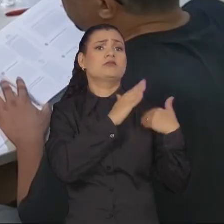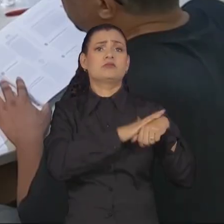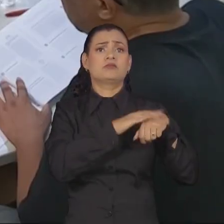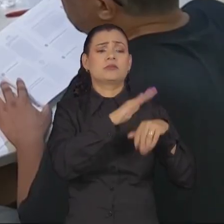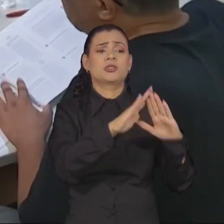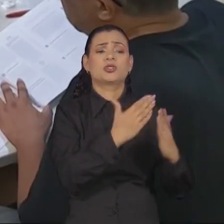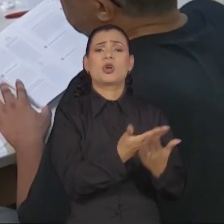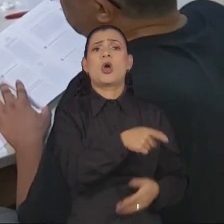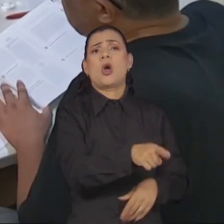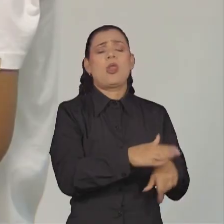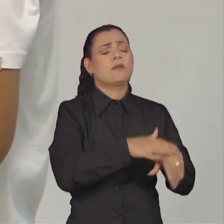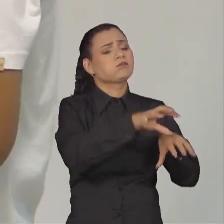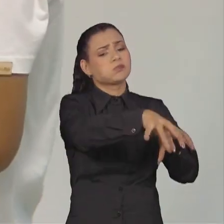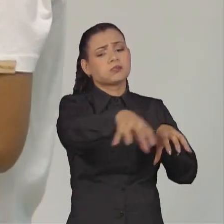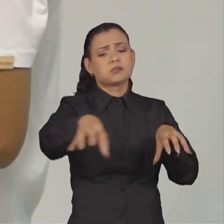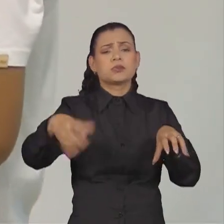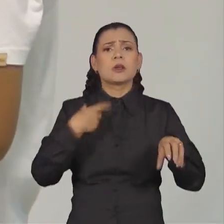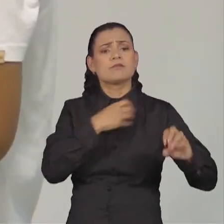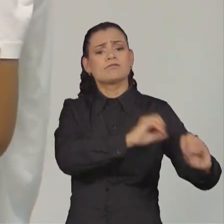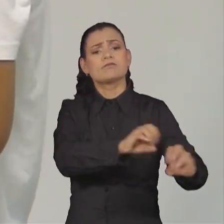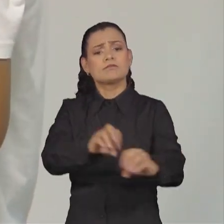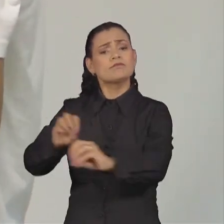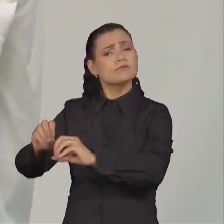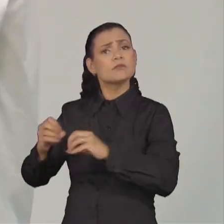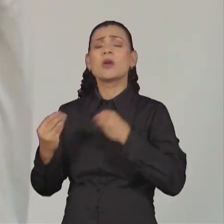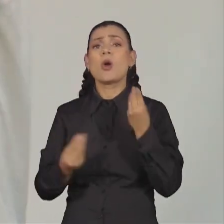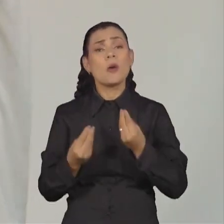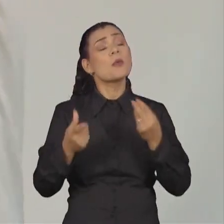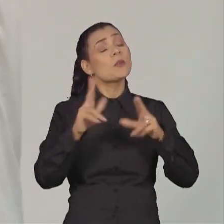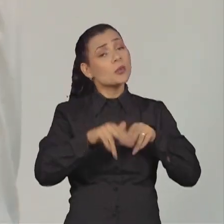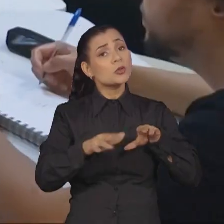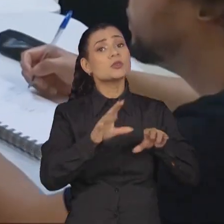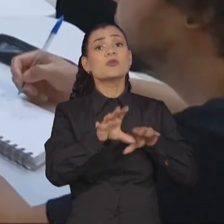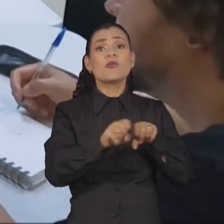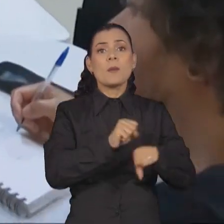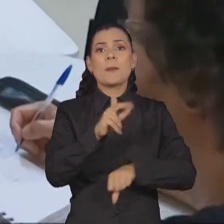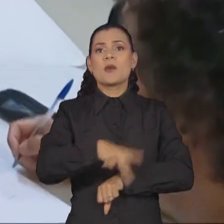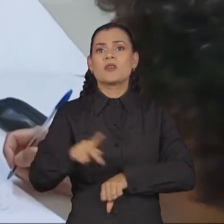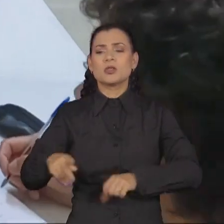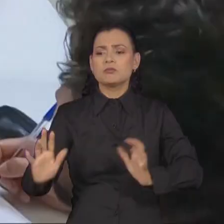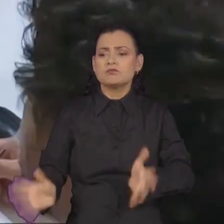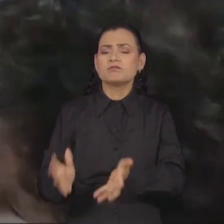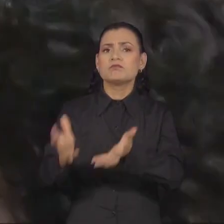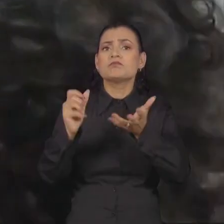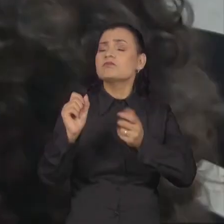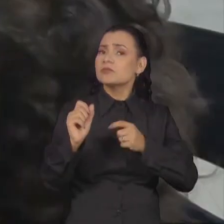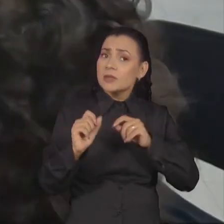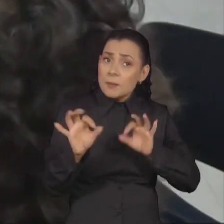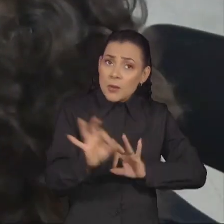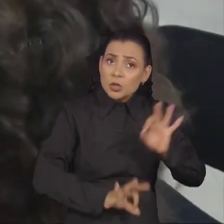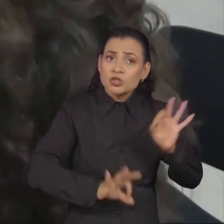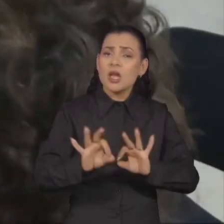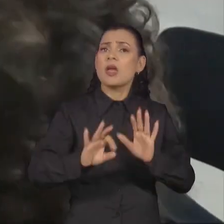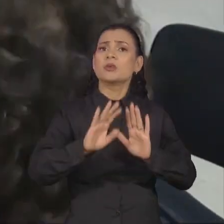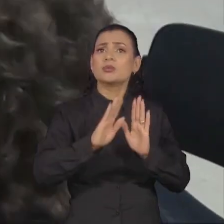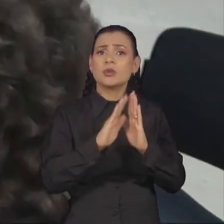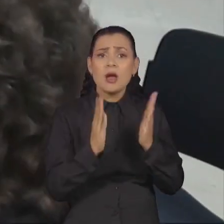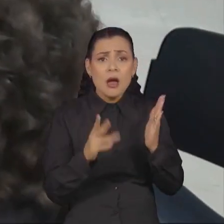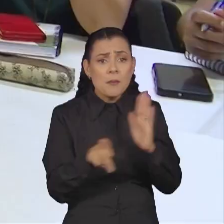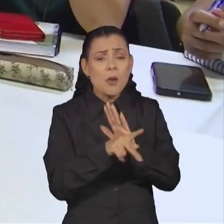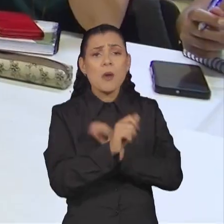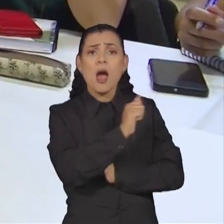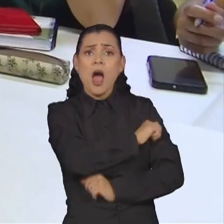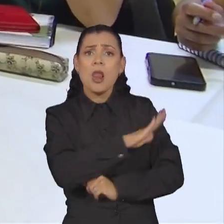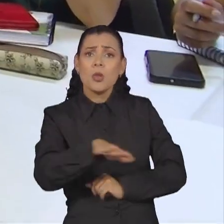para fazer com que a escola faça esse papel muito bem, formar professores e trabalhar projetos com os estudantes é